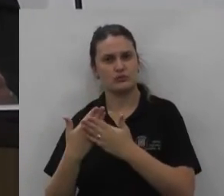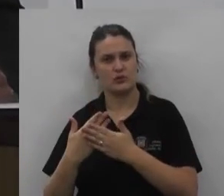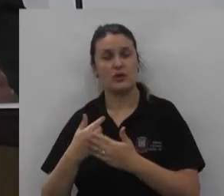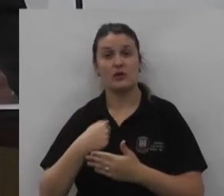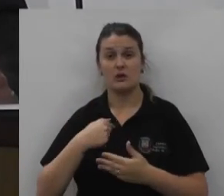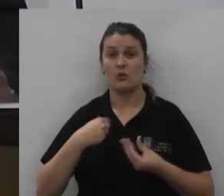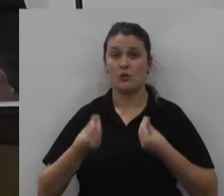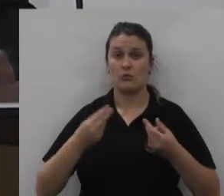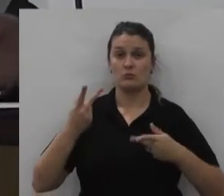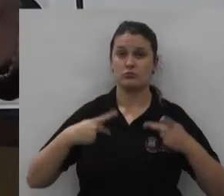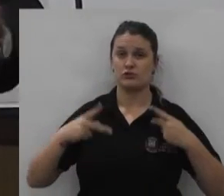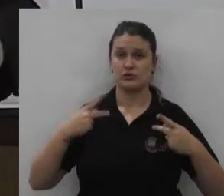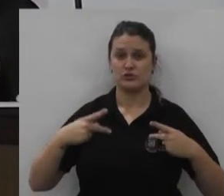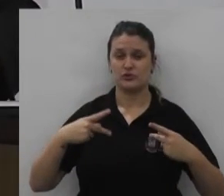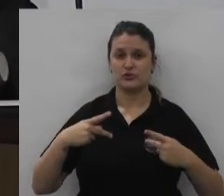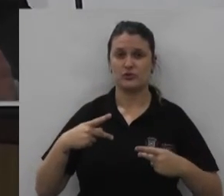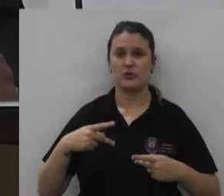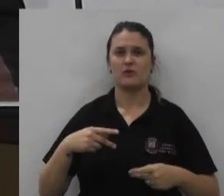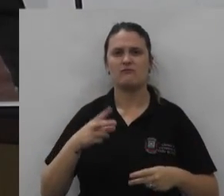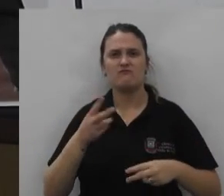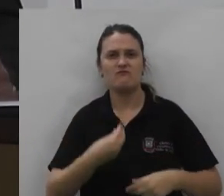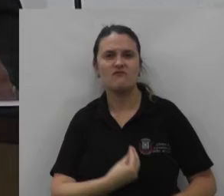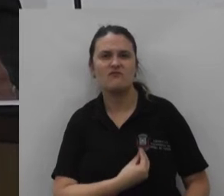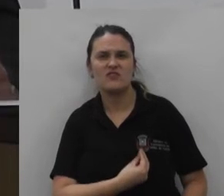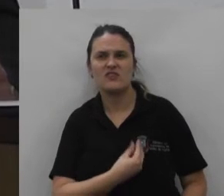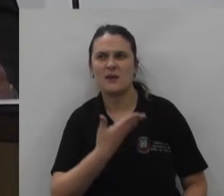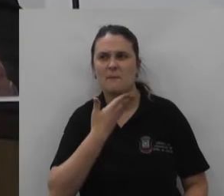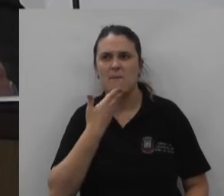E como político, principalmente ver melhor.